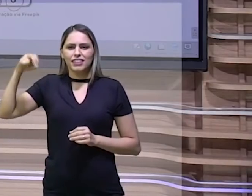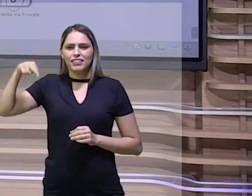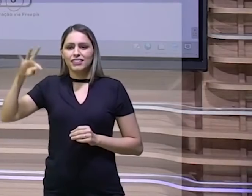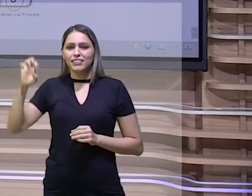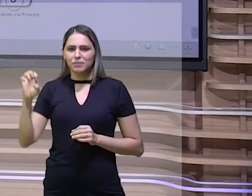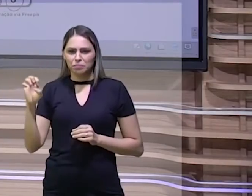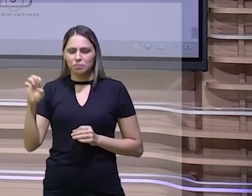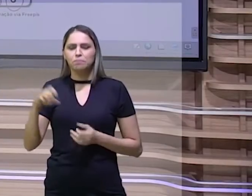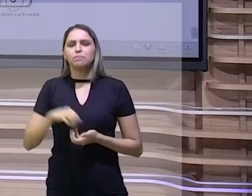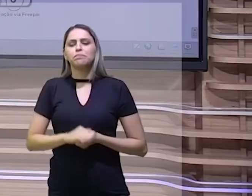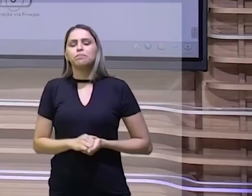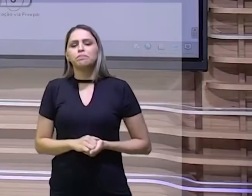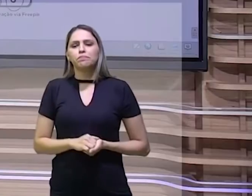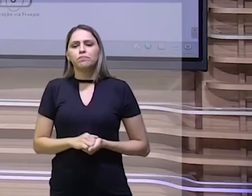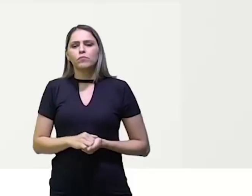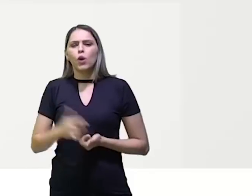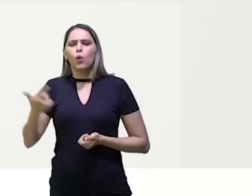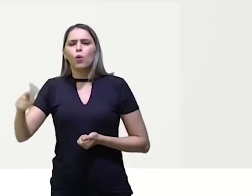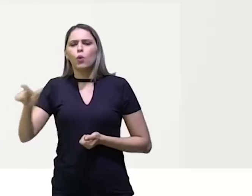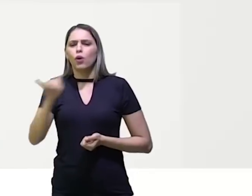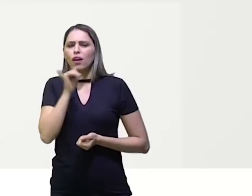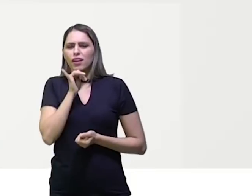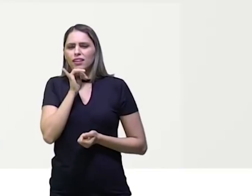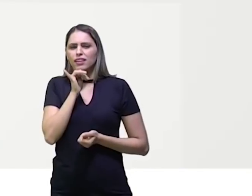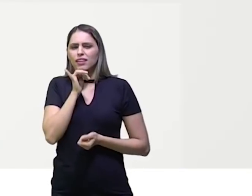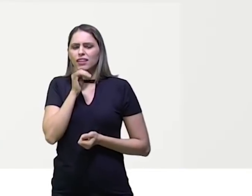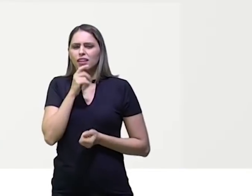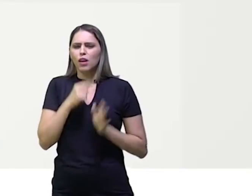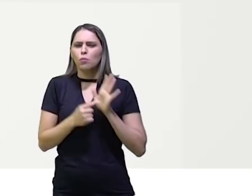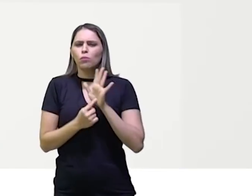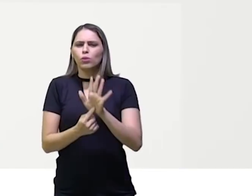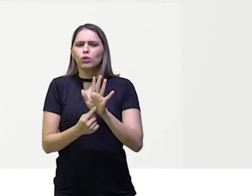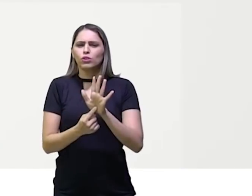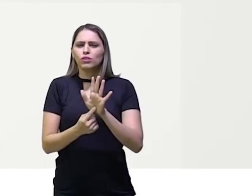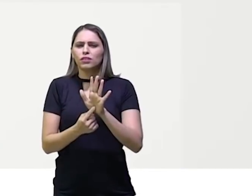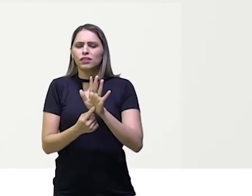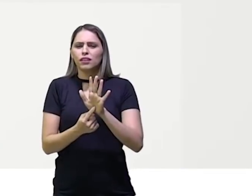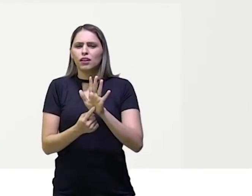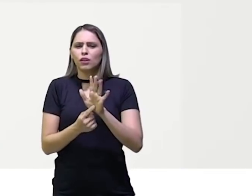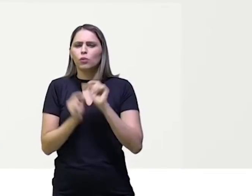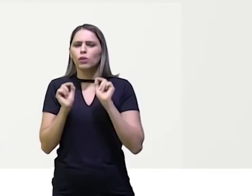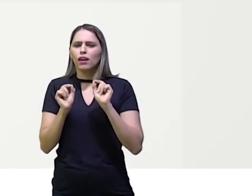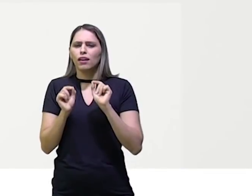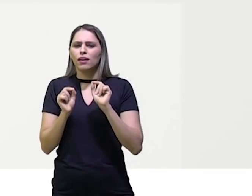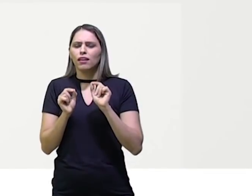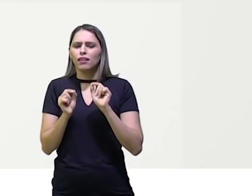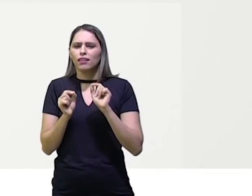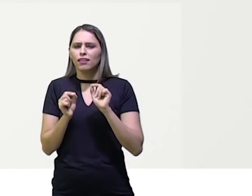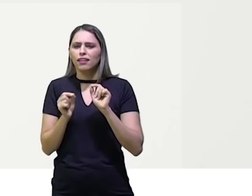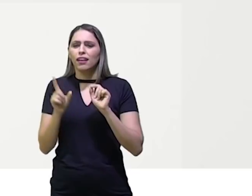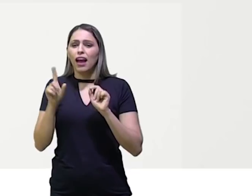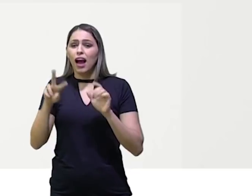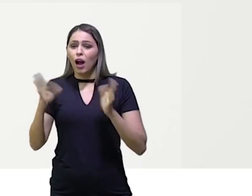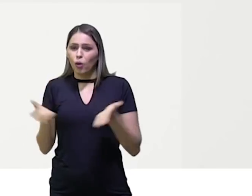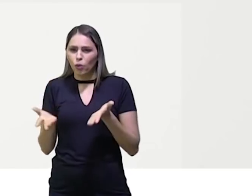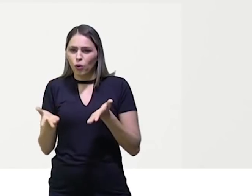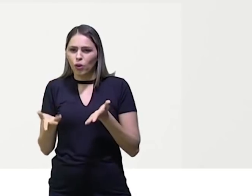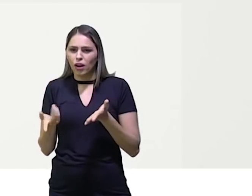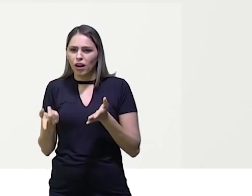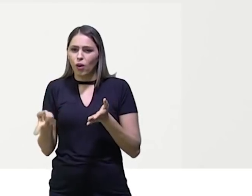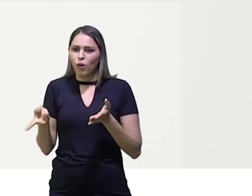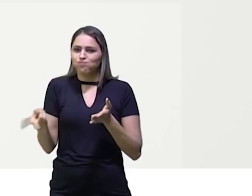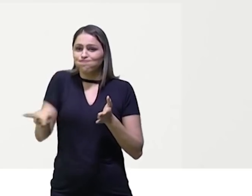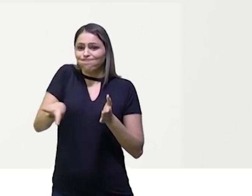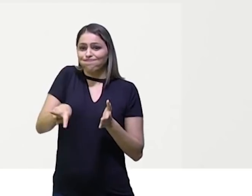Vamos agora para o nosso próximo exemplo, que vai mostrar para vocês o que é a ordem decrescente.